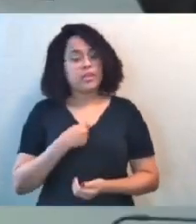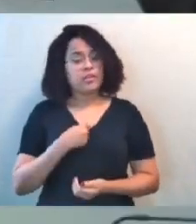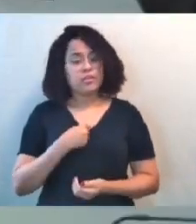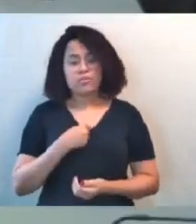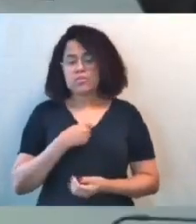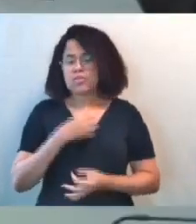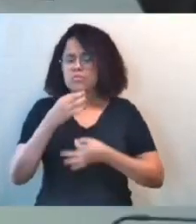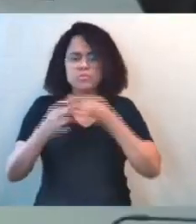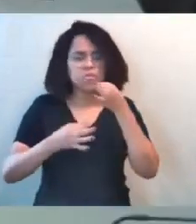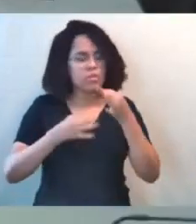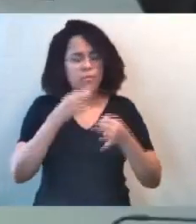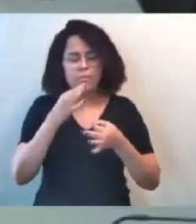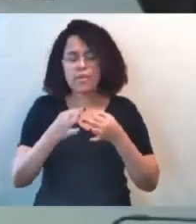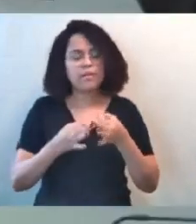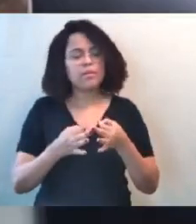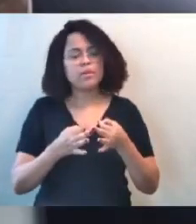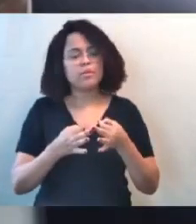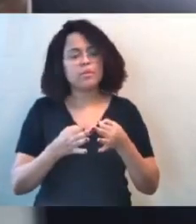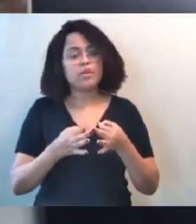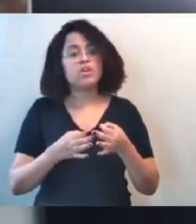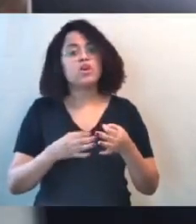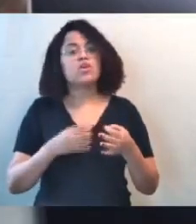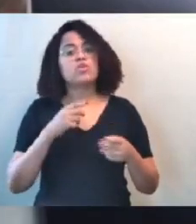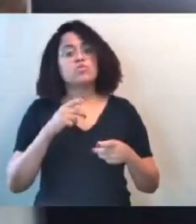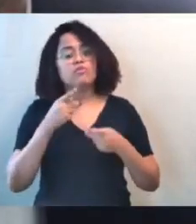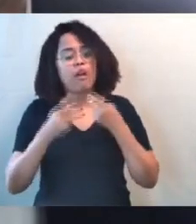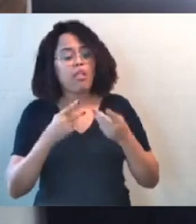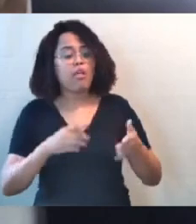Eu estou mentindo que o contrato fala em 10%?